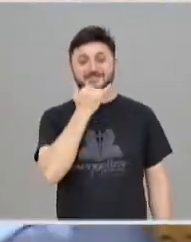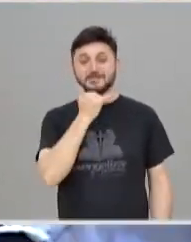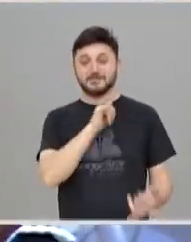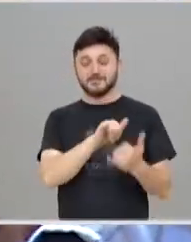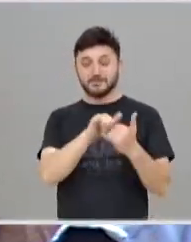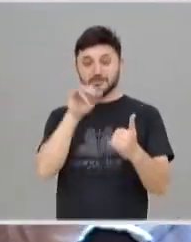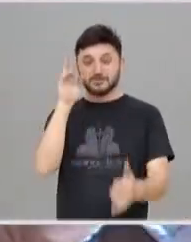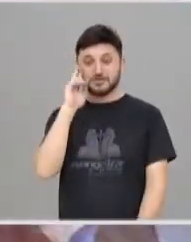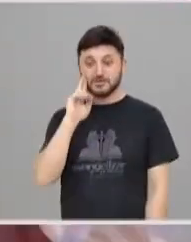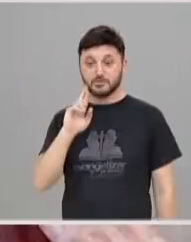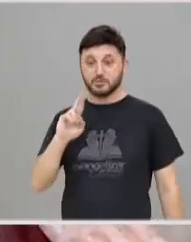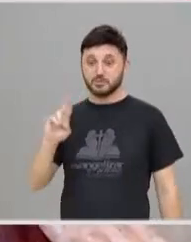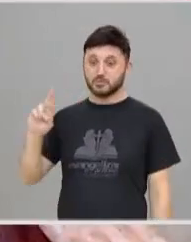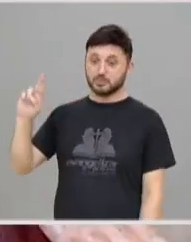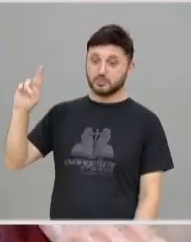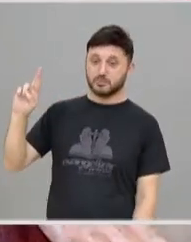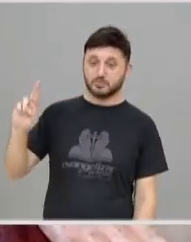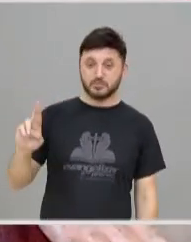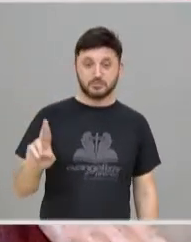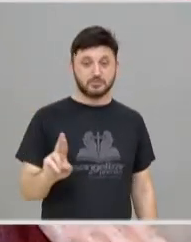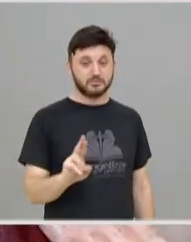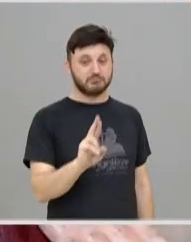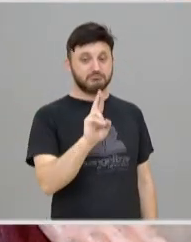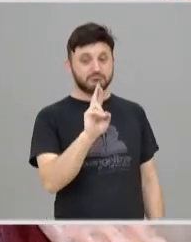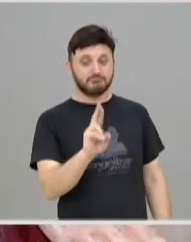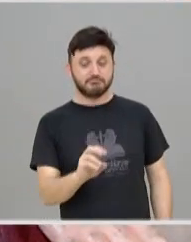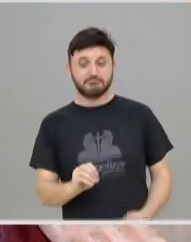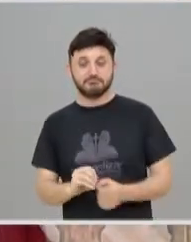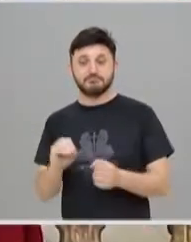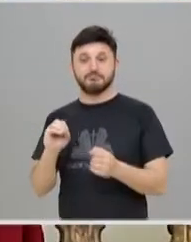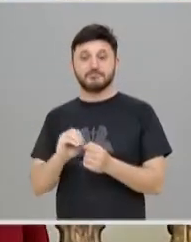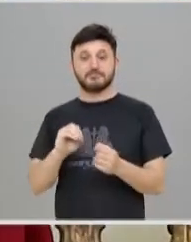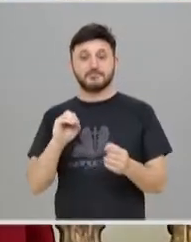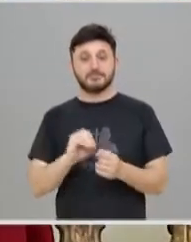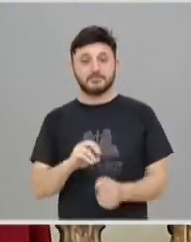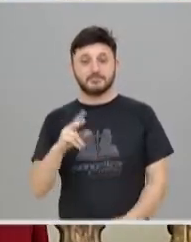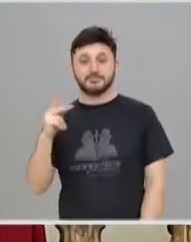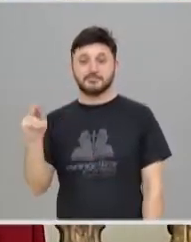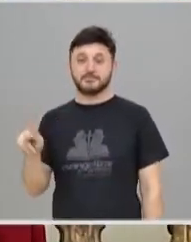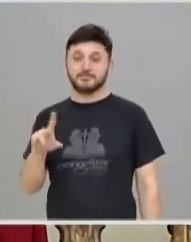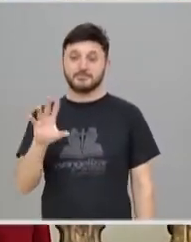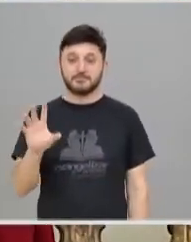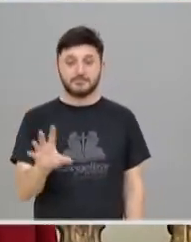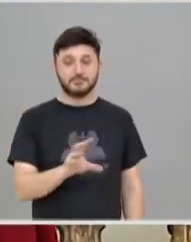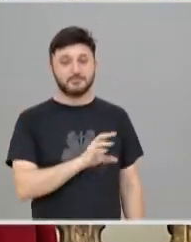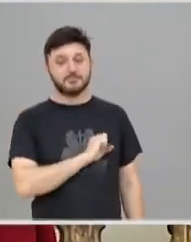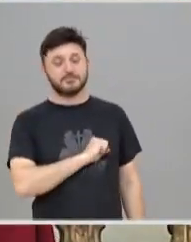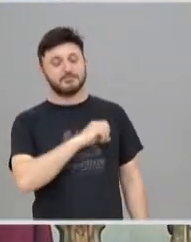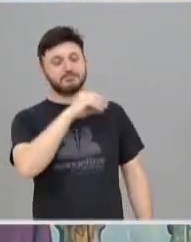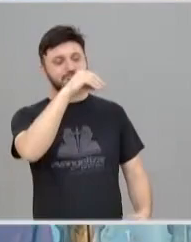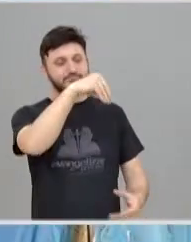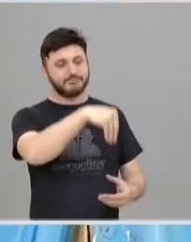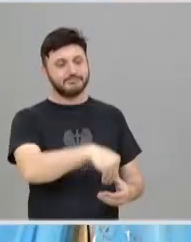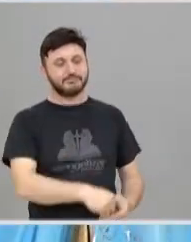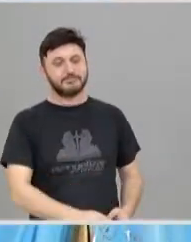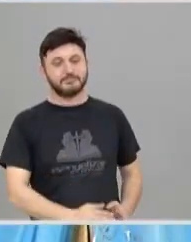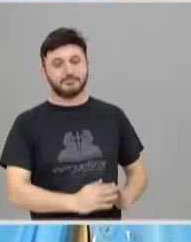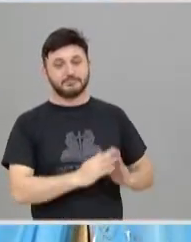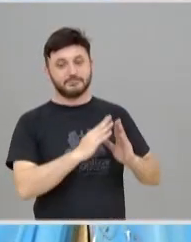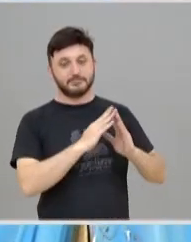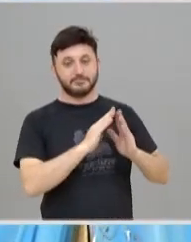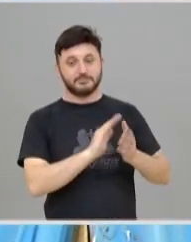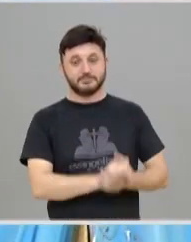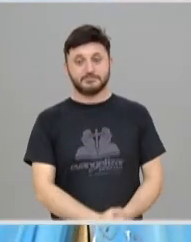ó Senhor, faz do nosso lar um templo de